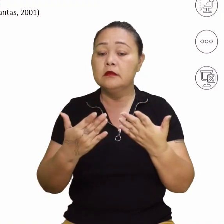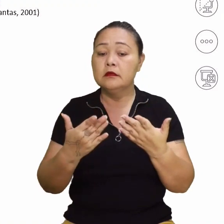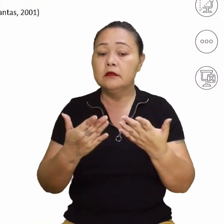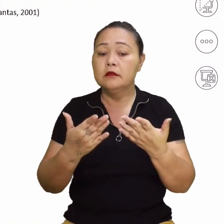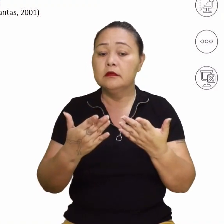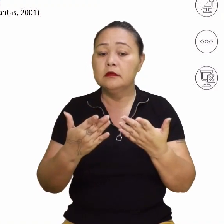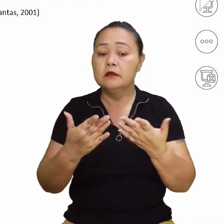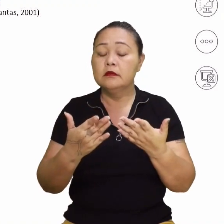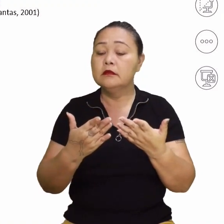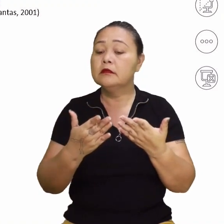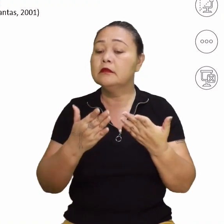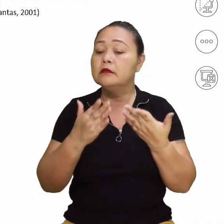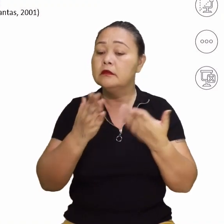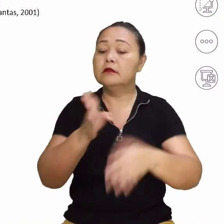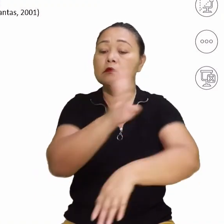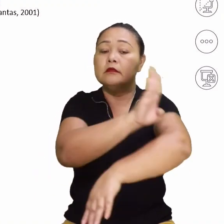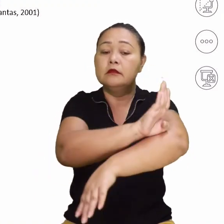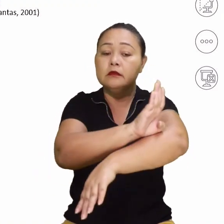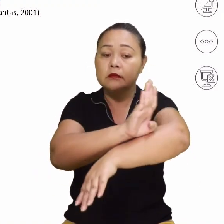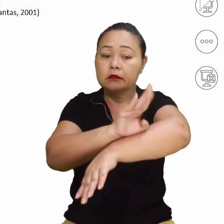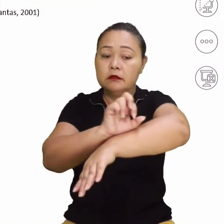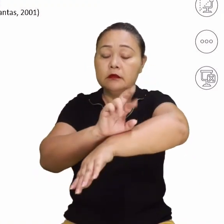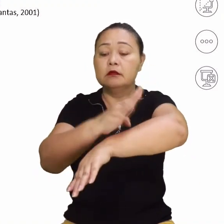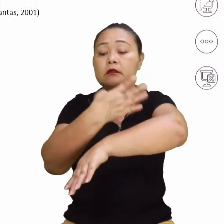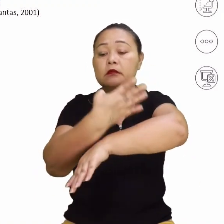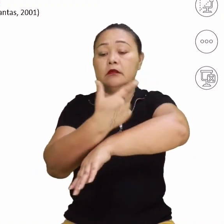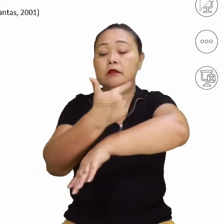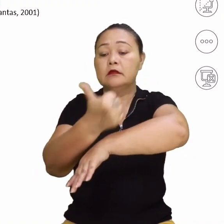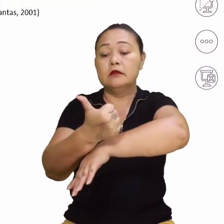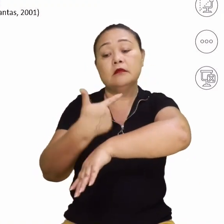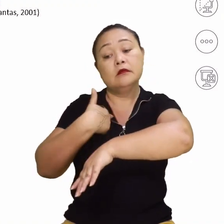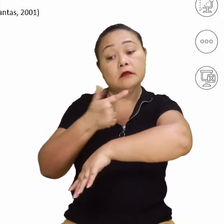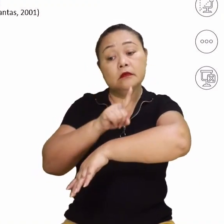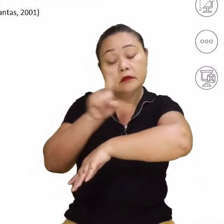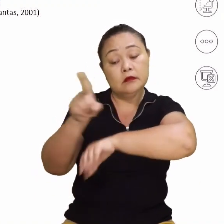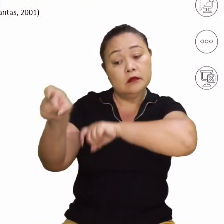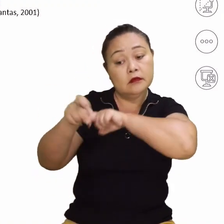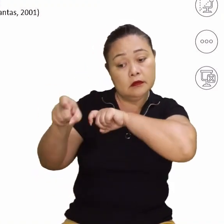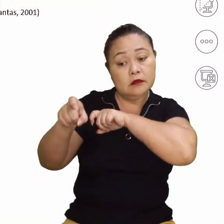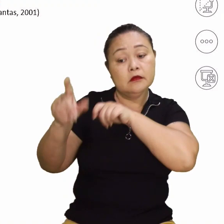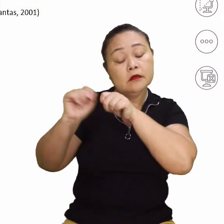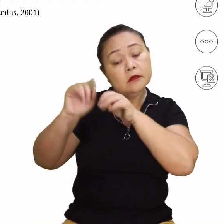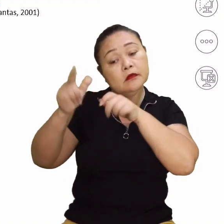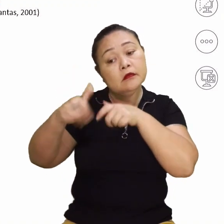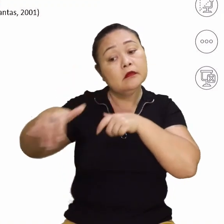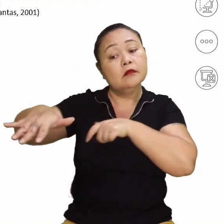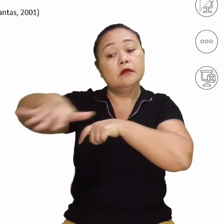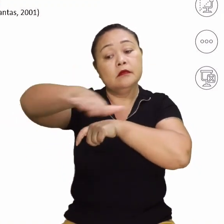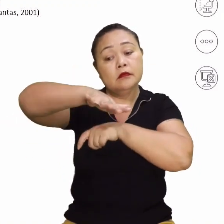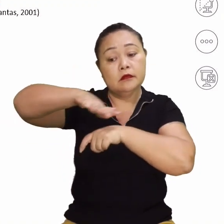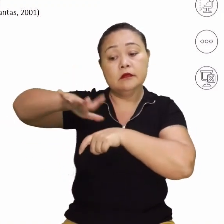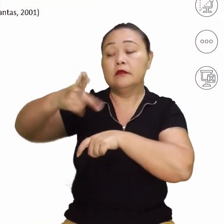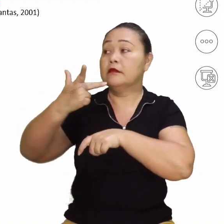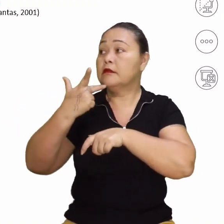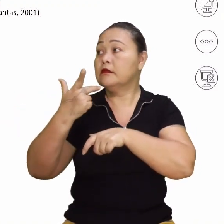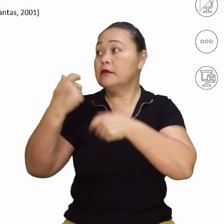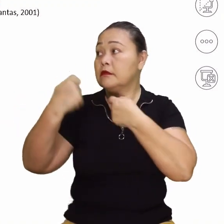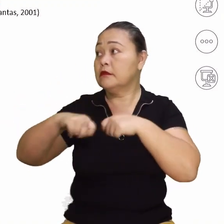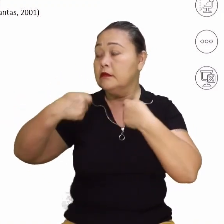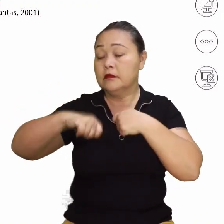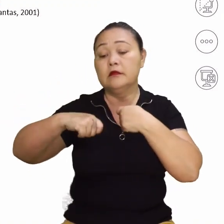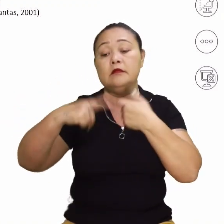das específico da br-421 por questão agrícola e é toda aquela logística que eu falei